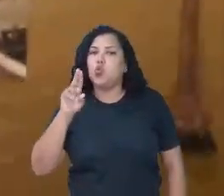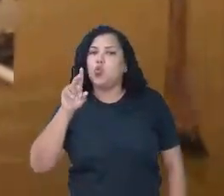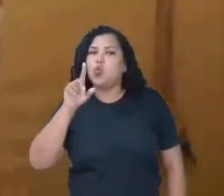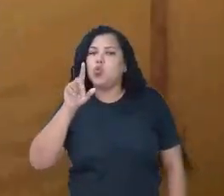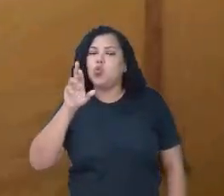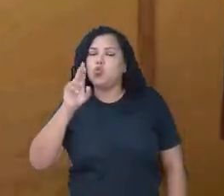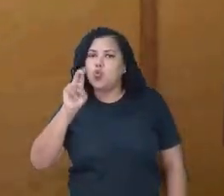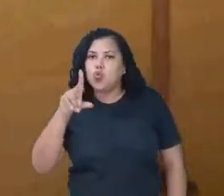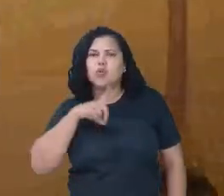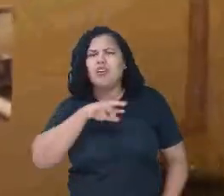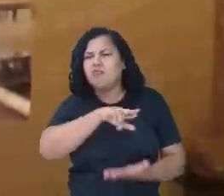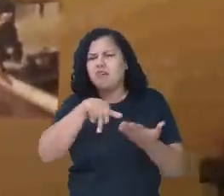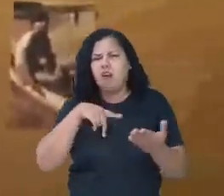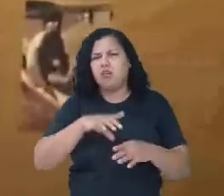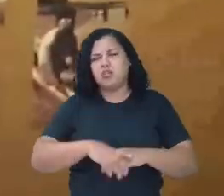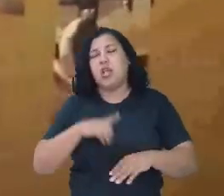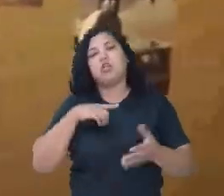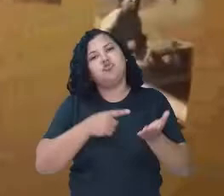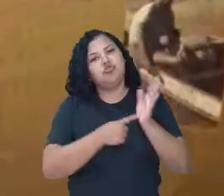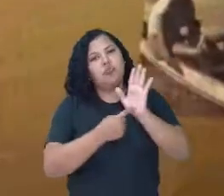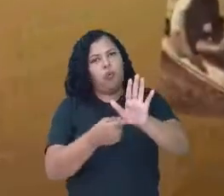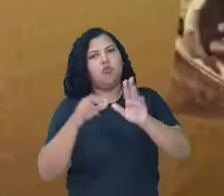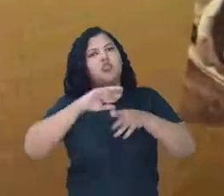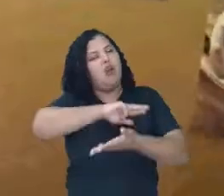pouco dessa diversidade dos povos indígenas.